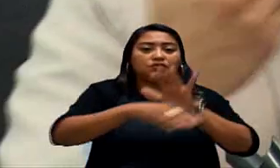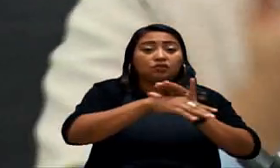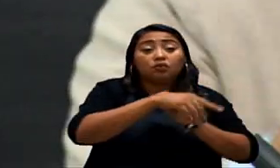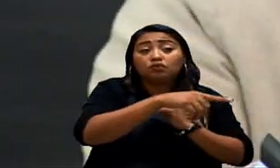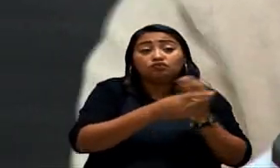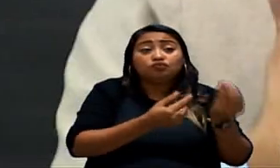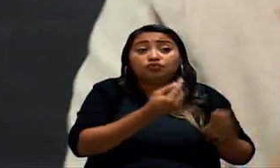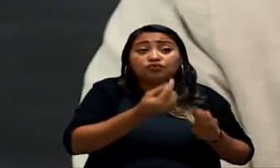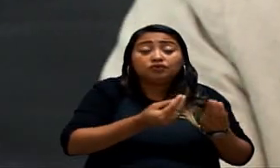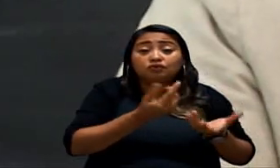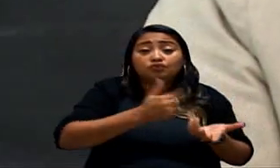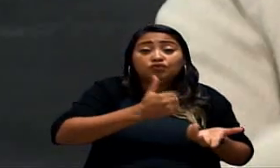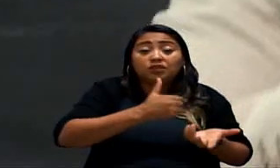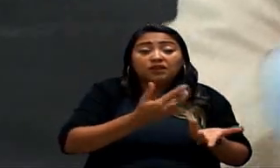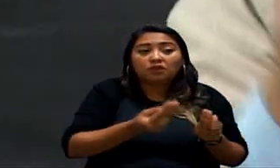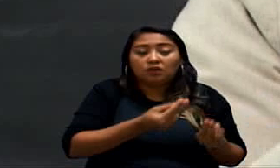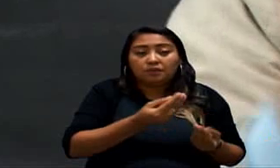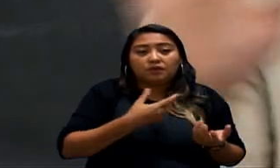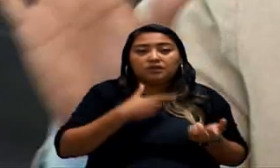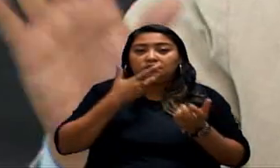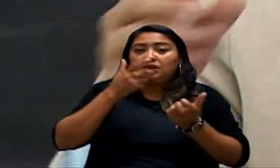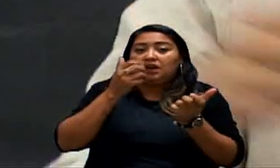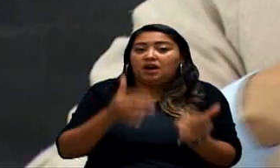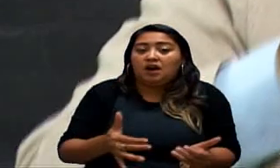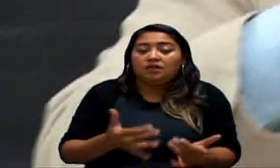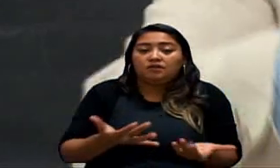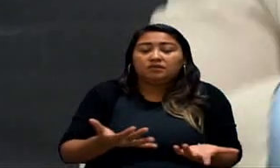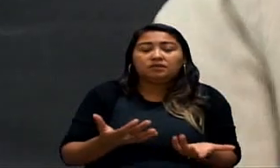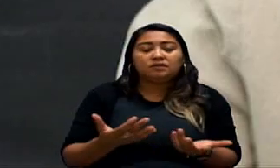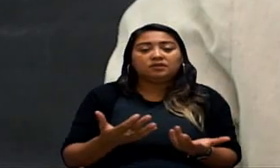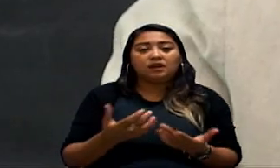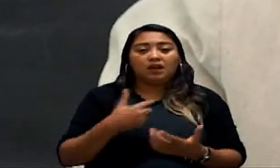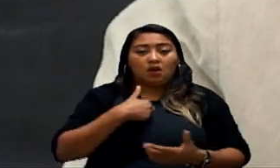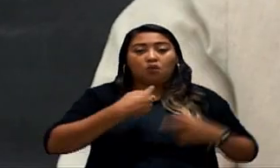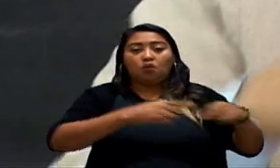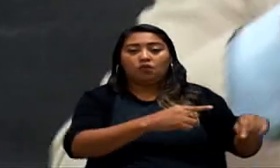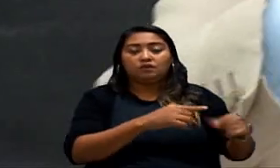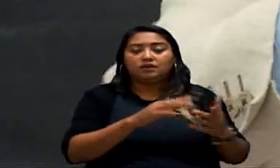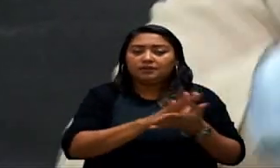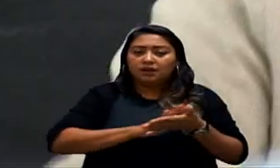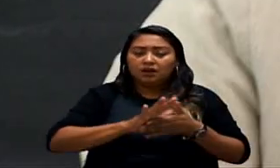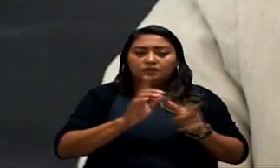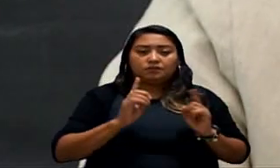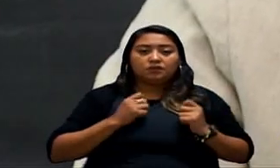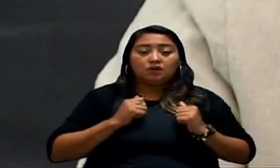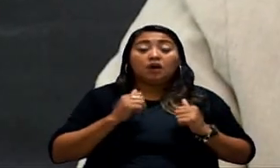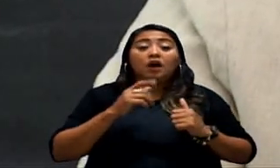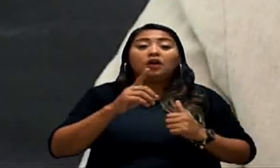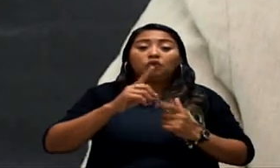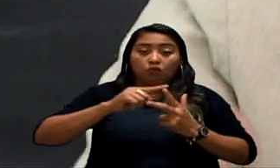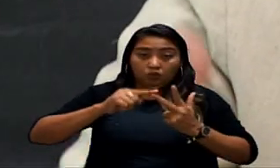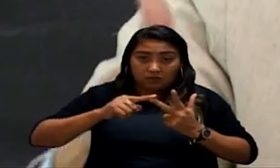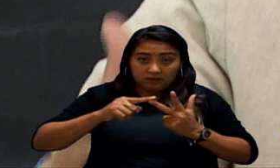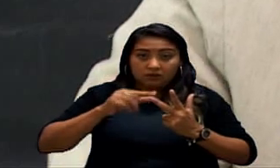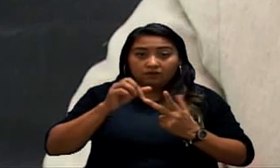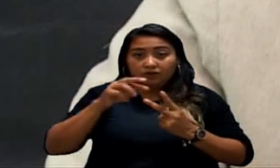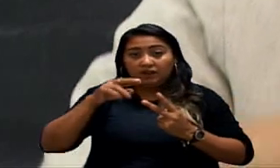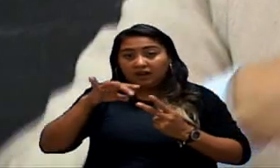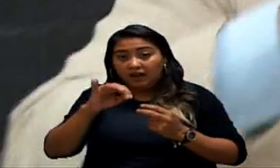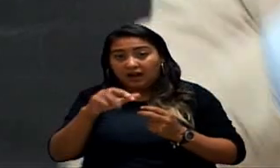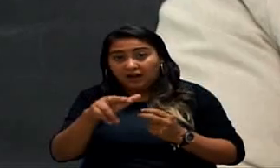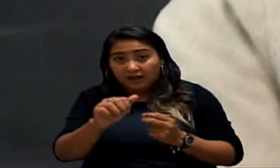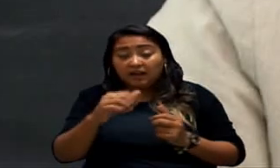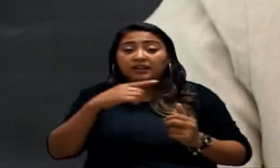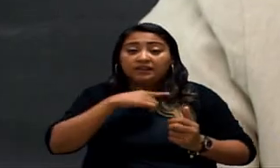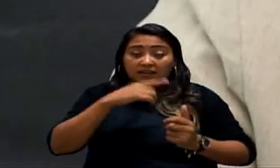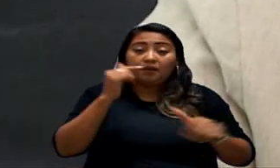tinha informação, eles não falam, né? Eu não sou contra, eles têm que, né, as duas, né, no caso, funerárias, elas trabalham, têm os seus funcionários,